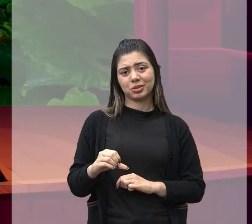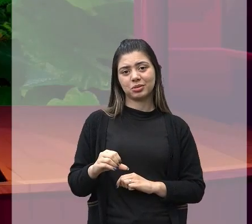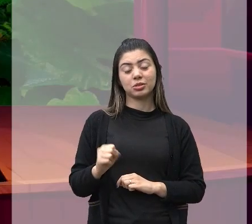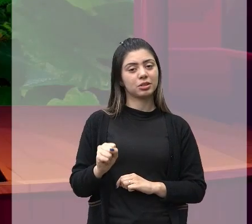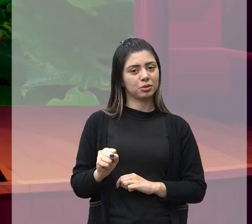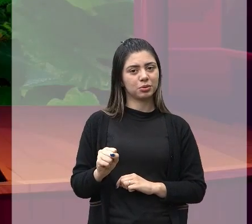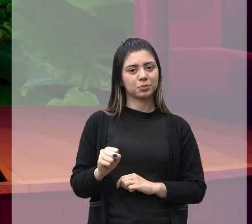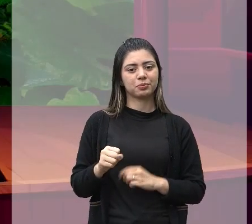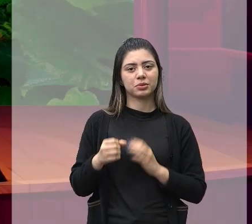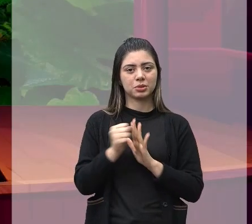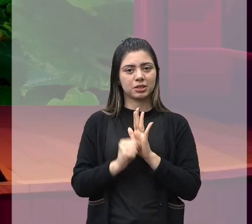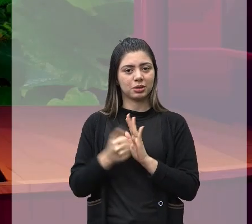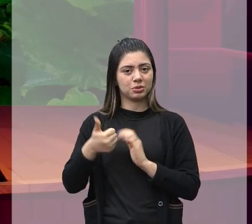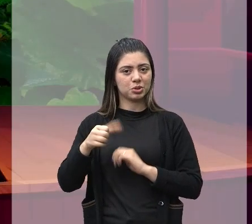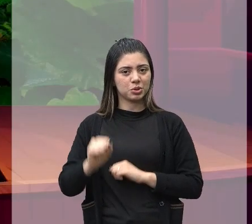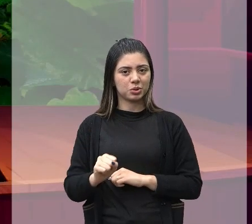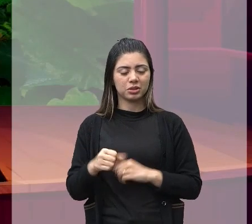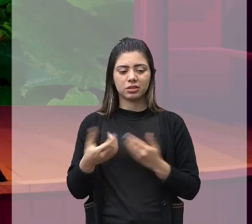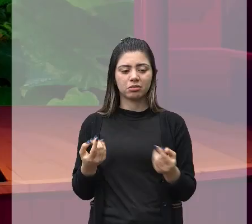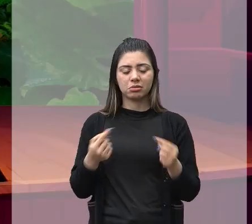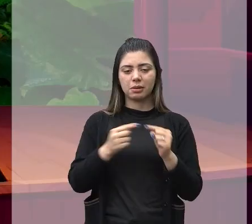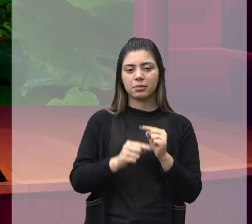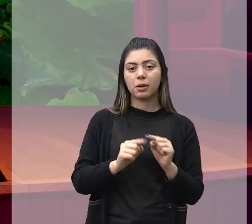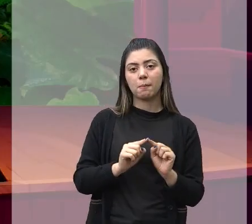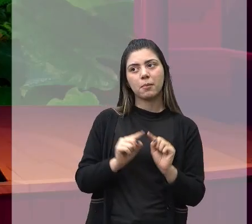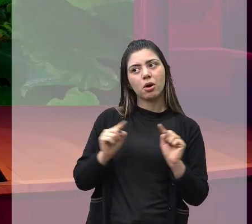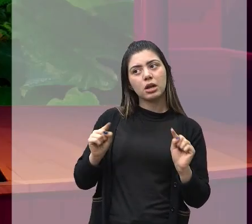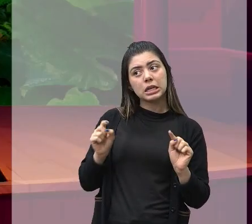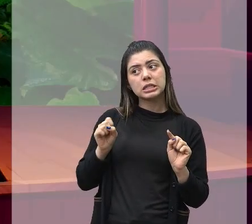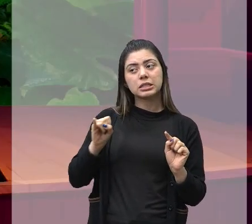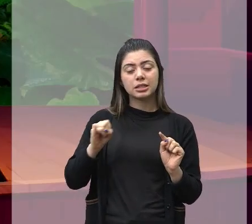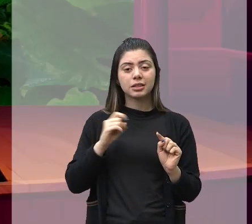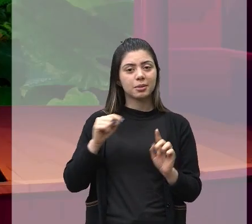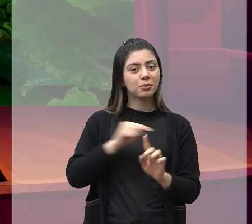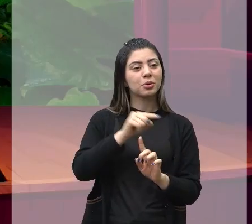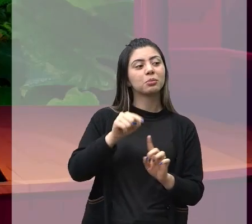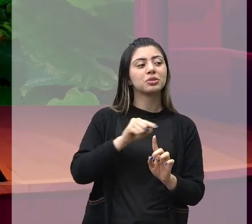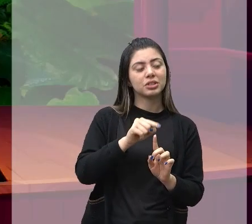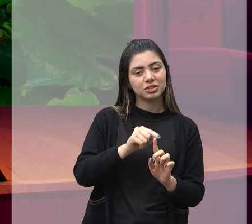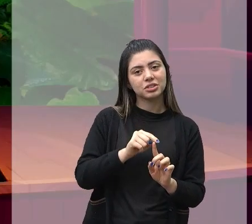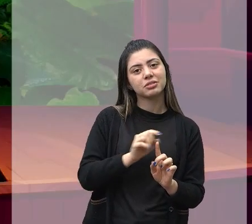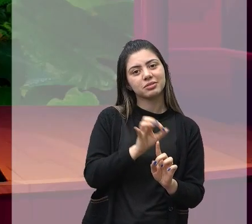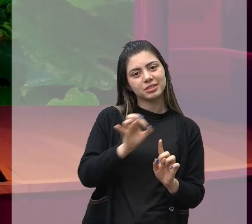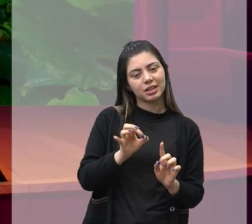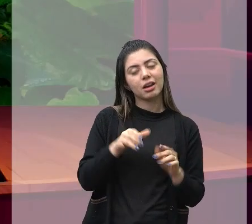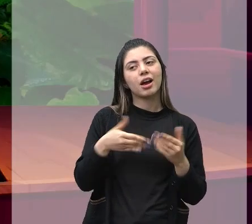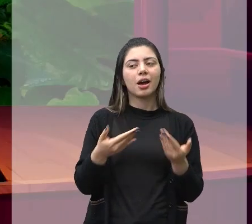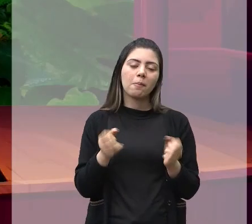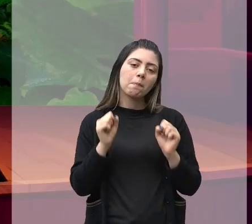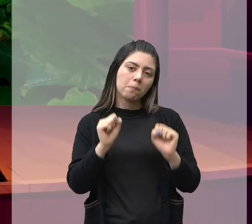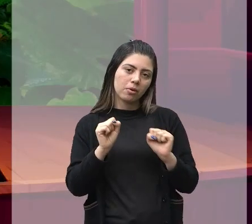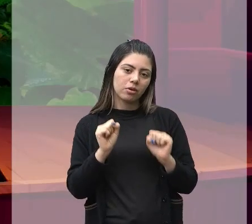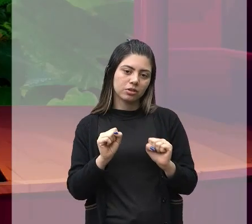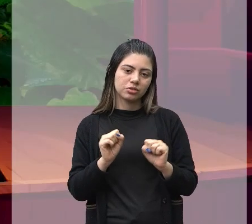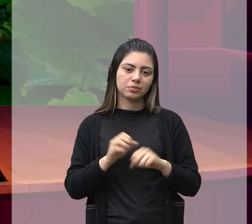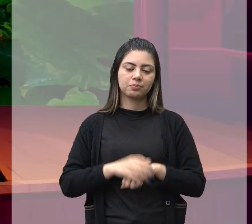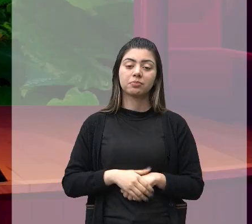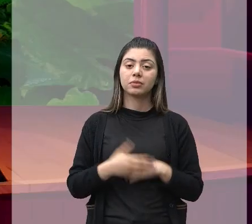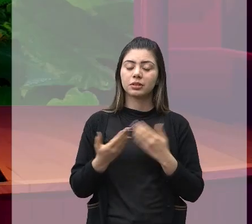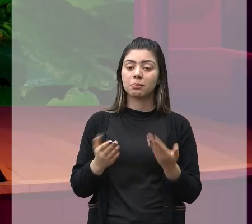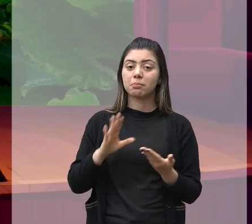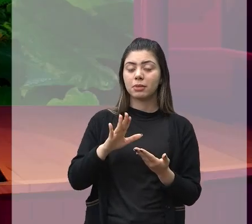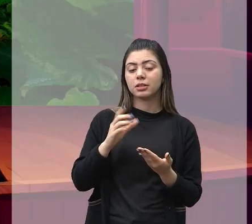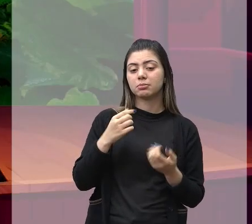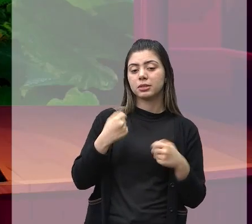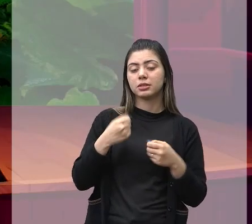Não vai dialogar, a não ser que a proposta seja essa, né? De repente uma viagem no tempo, aí a gente já tem que estudar o